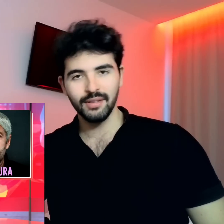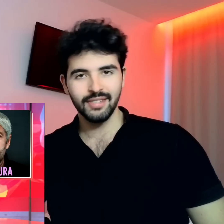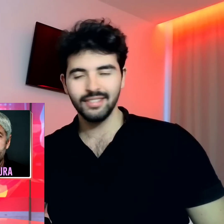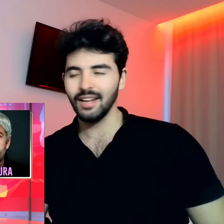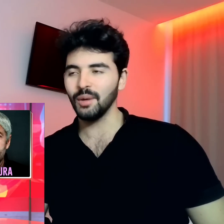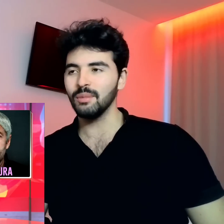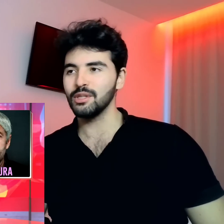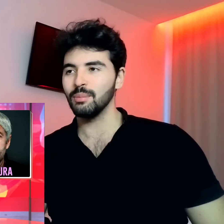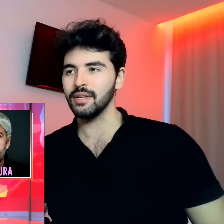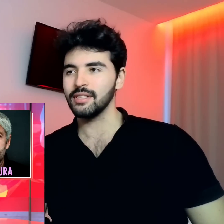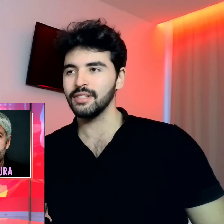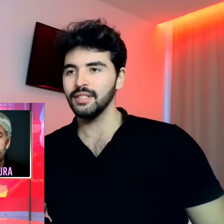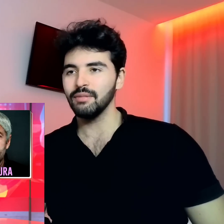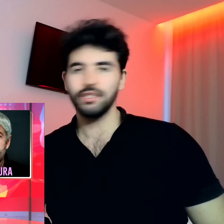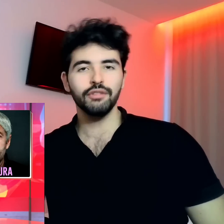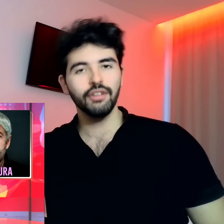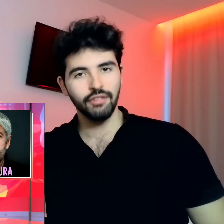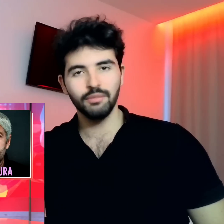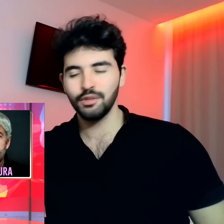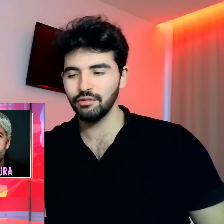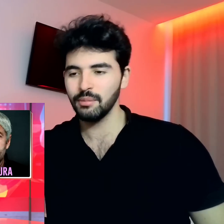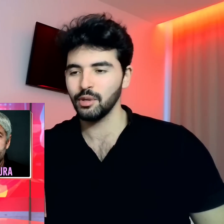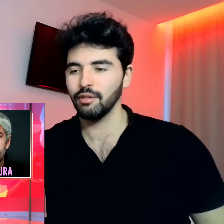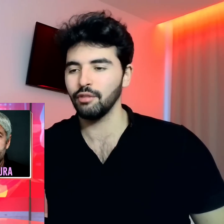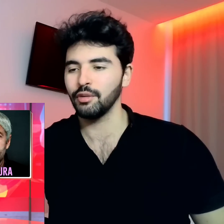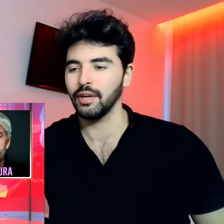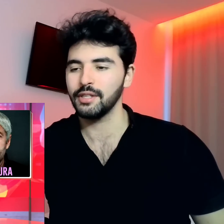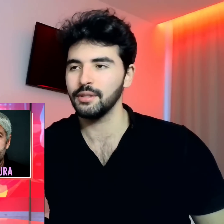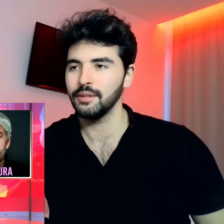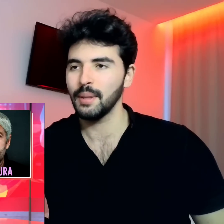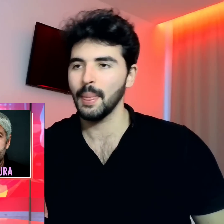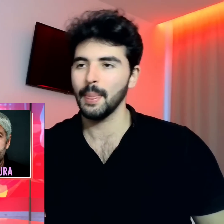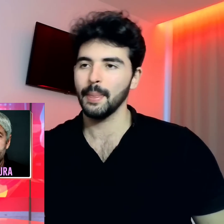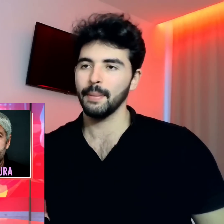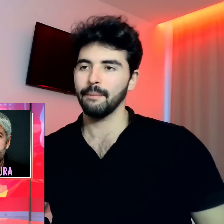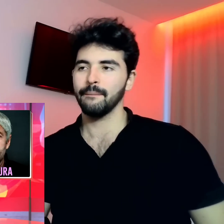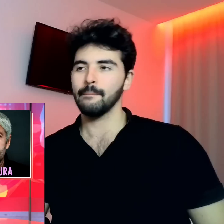mim me causa alguma surpresa. Mas vamos ouvir o resto.